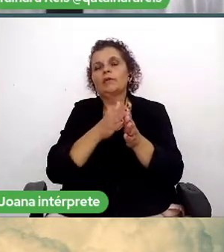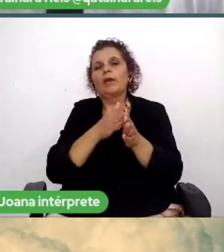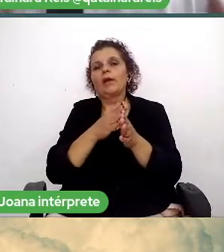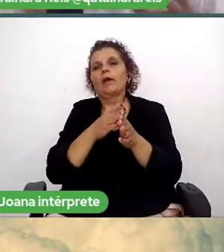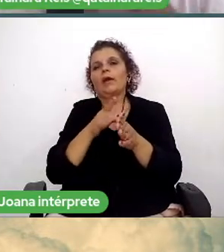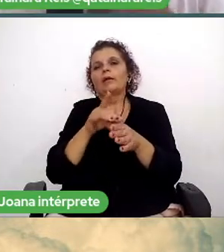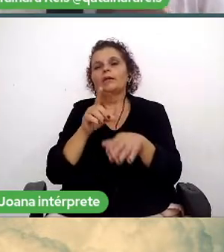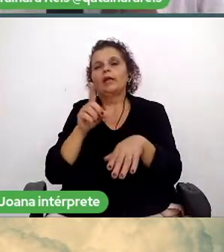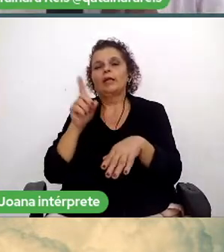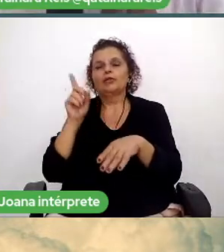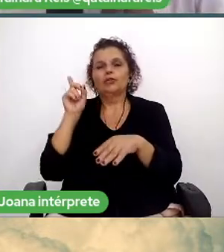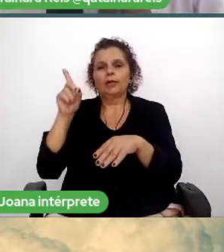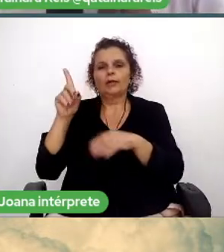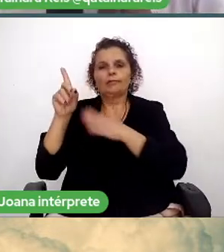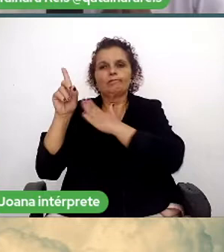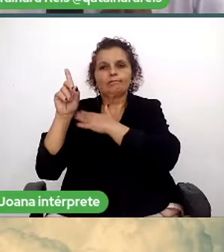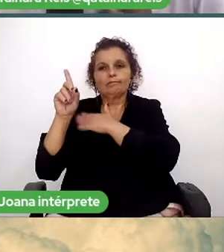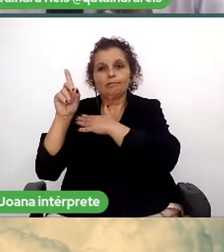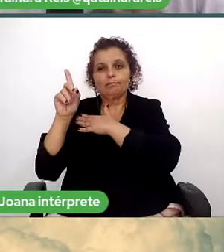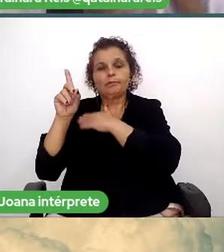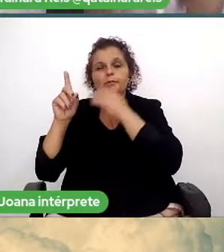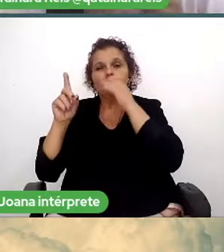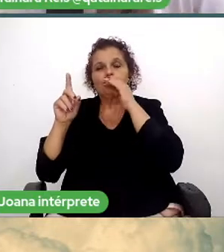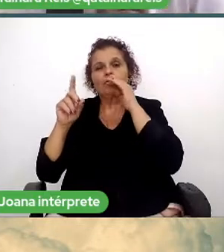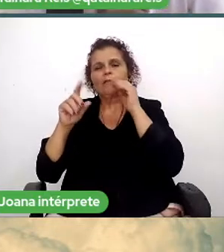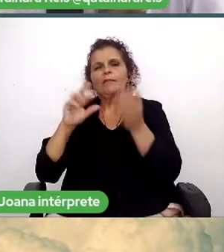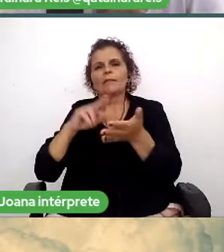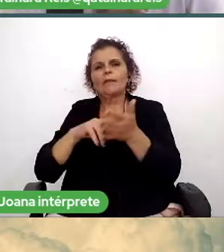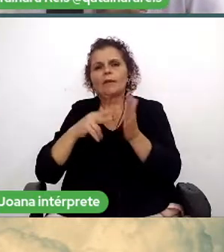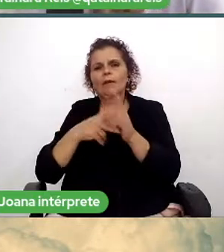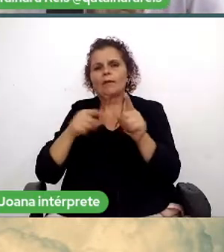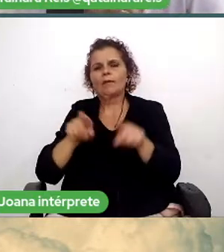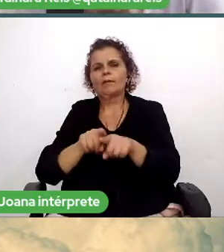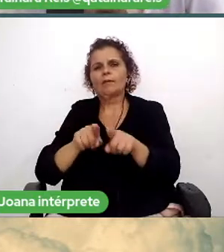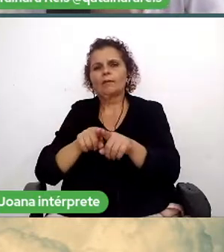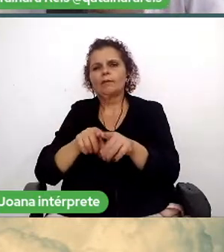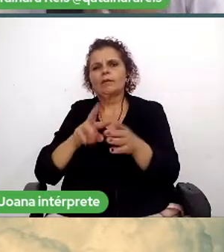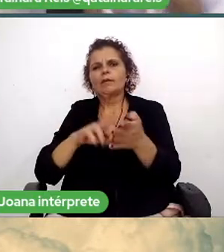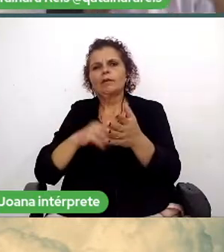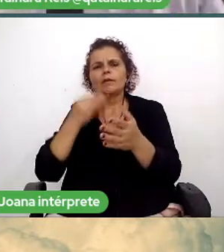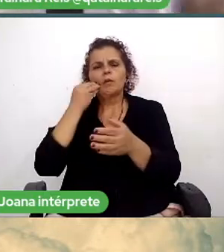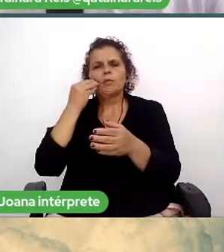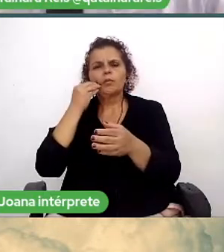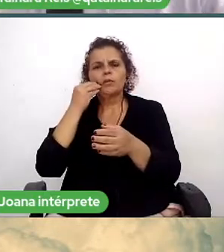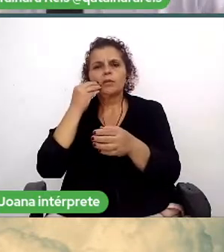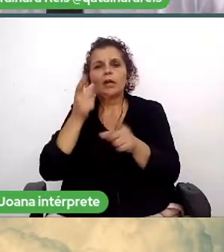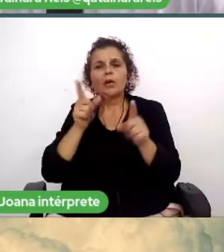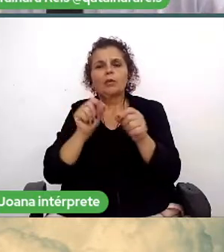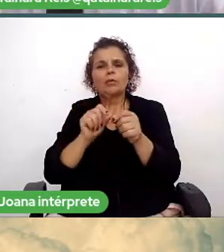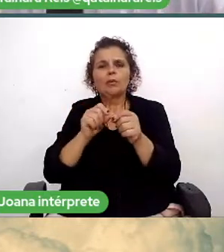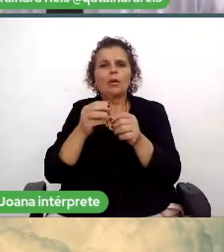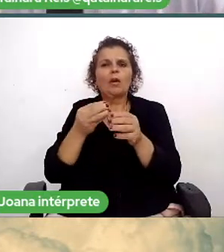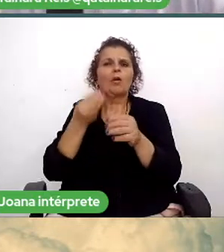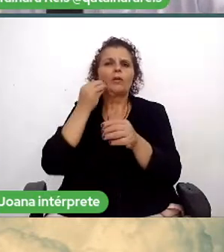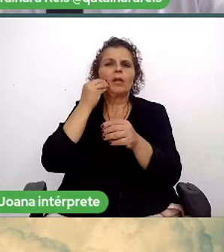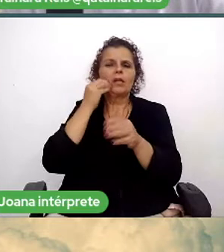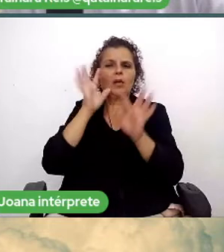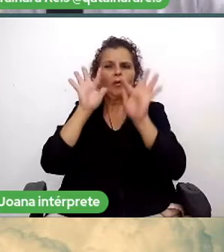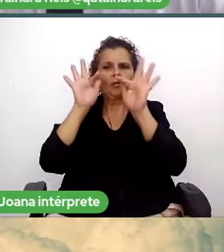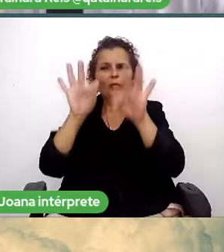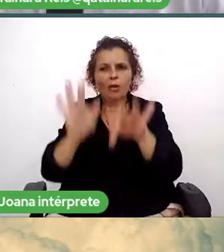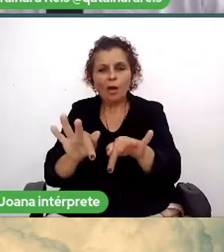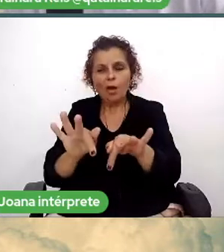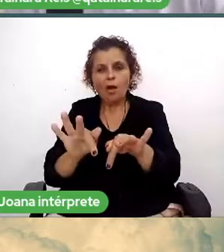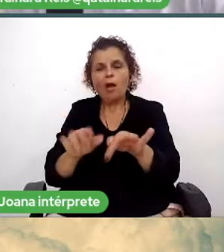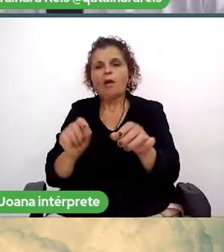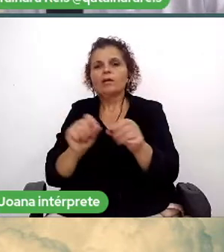E aí, o que seria então essa abordagem Shift Left Testing? Seria, ao invés dos testes ocorrerem só nos estágios finais,